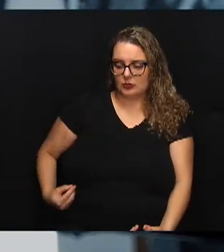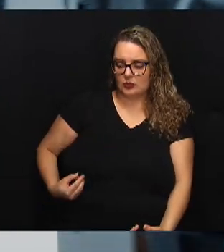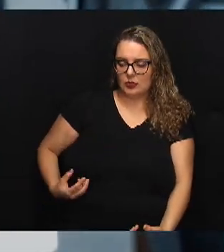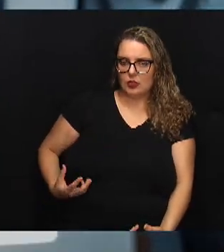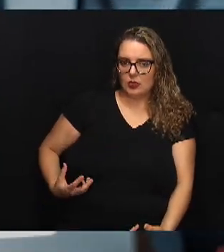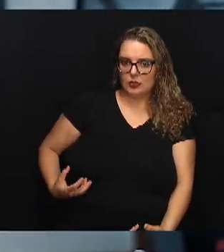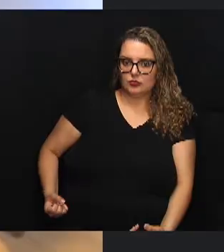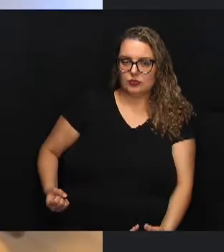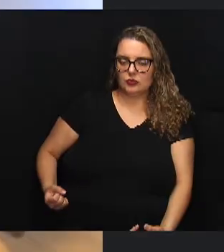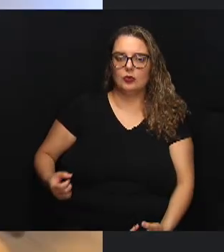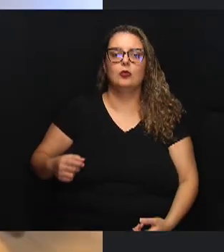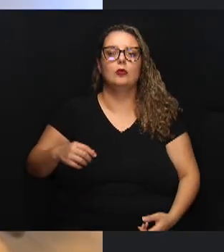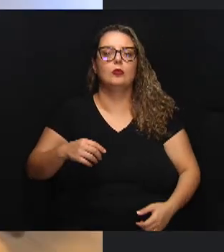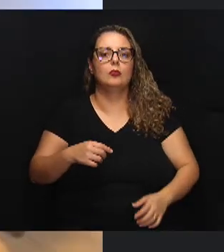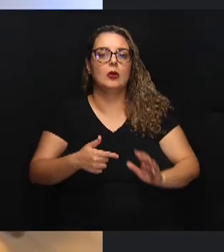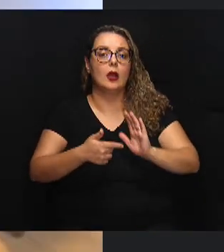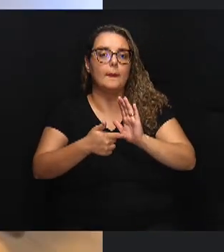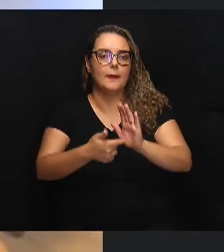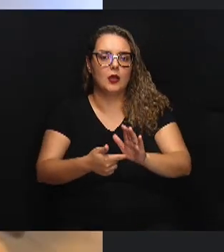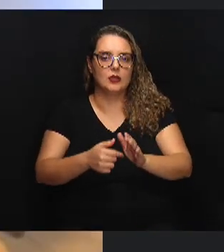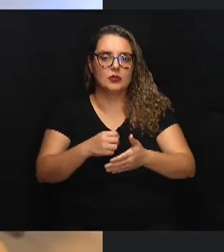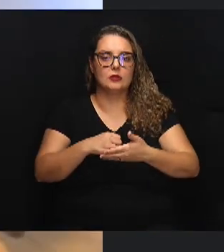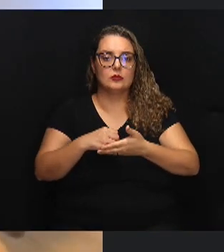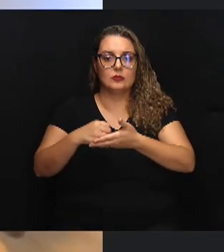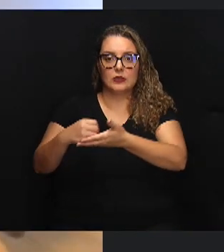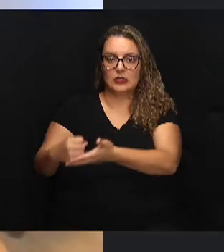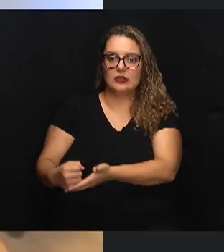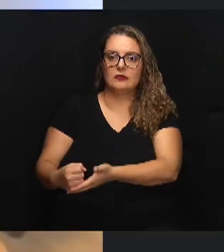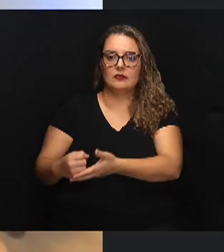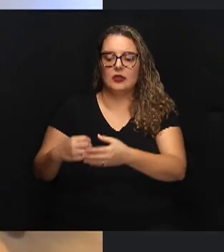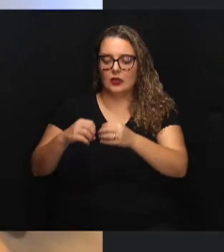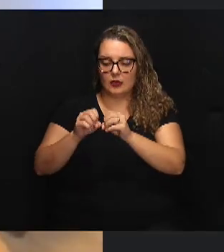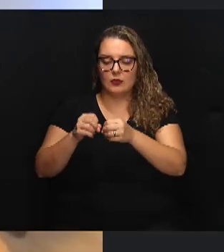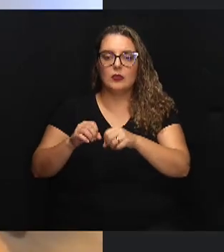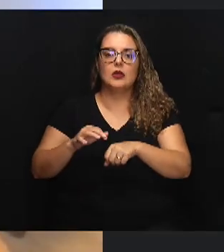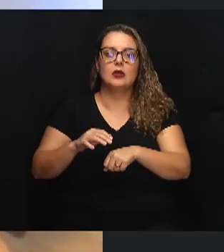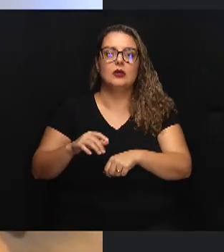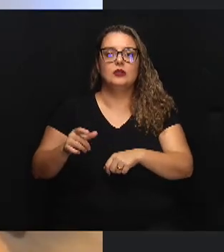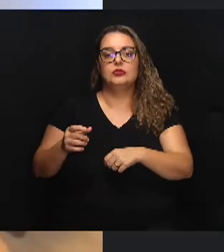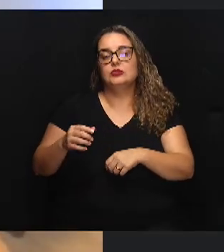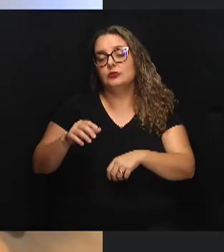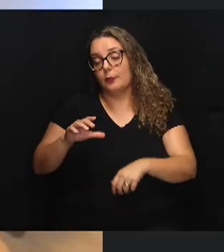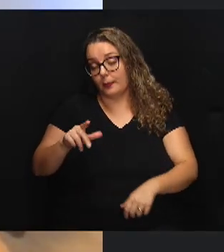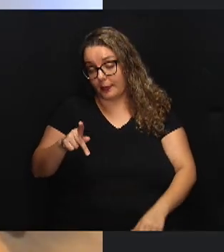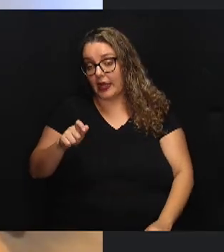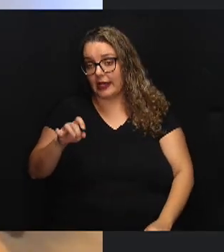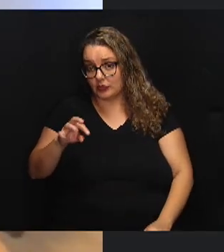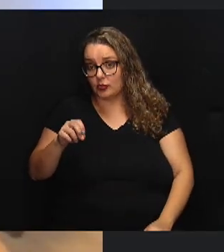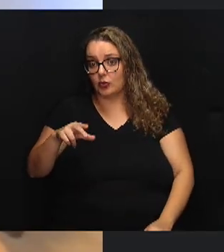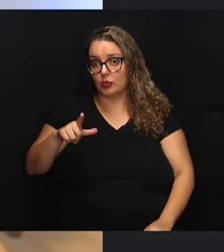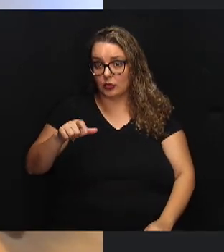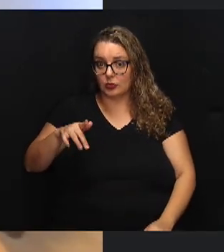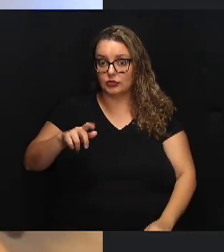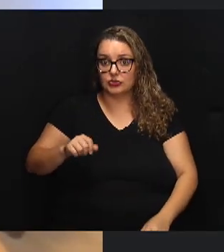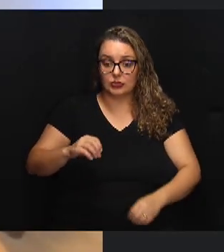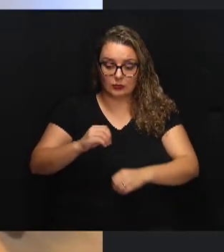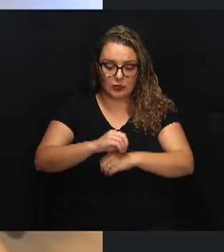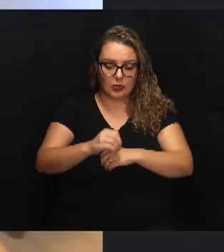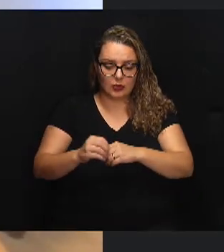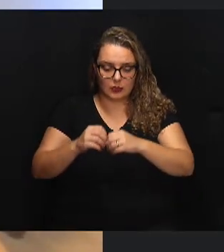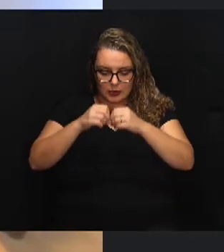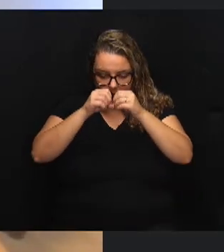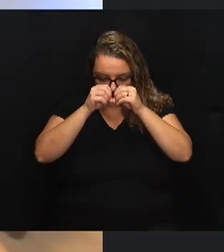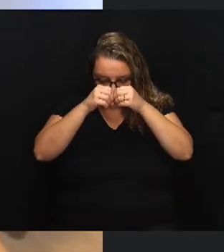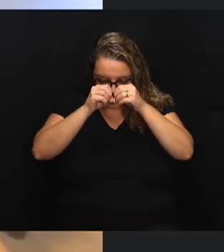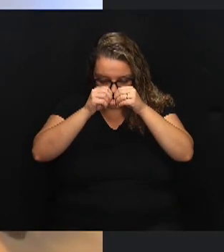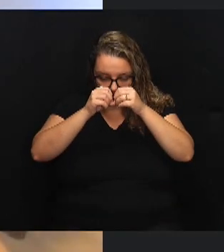amostra de tecido que vai ser enviado para um laboratório de patologia, onde essas células vão ser avaliadas por microscópio